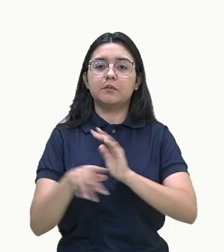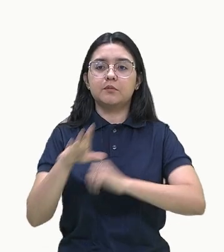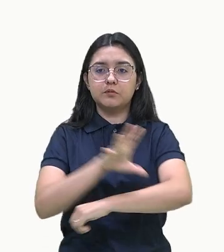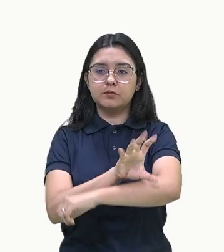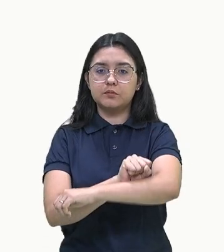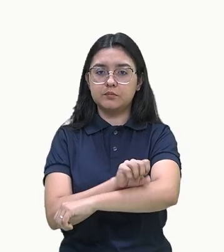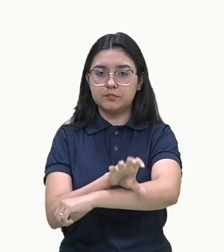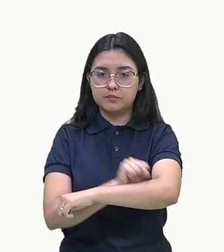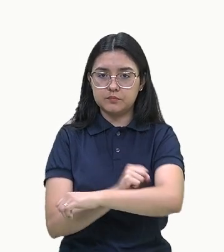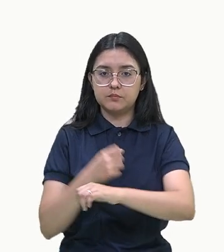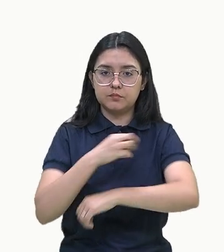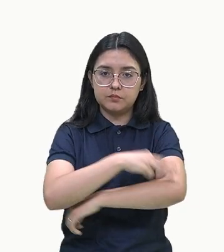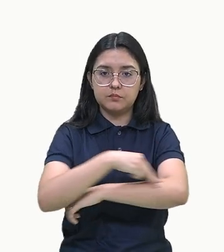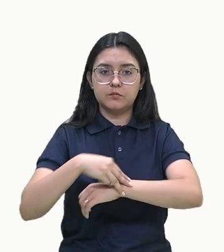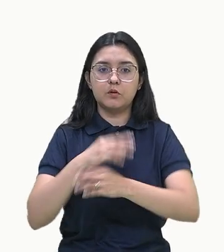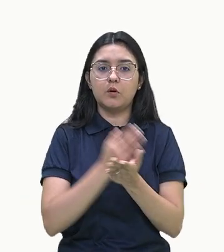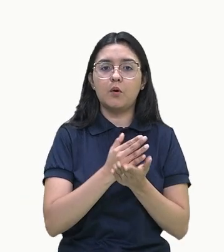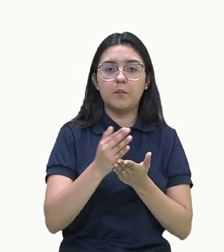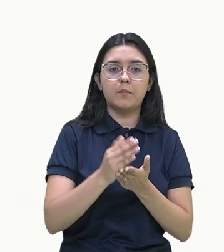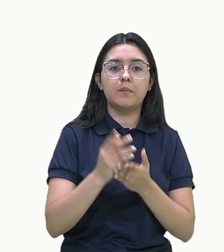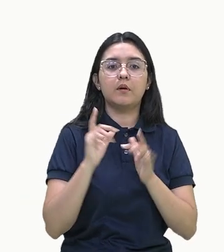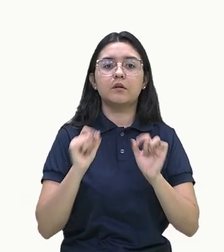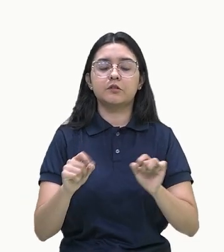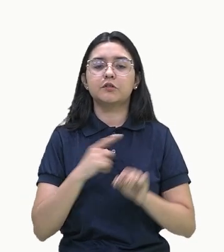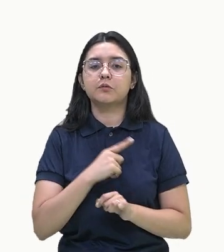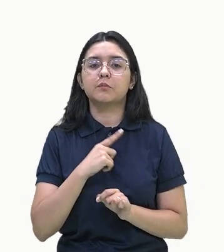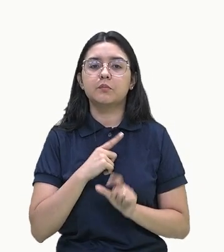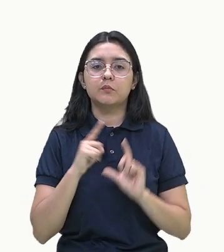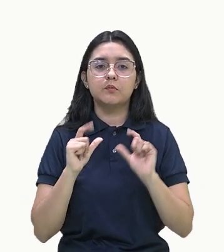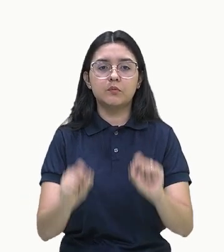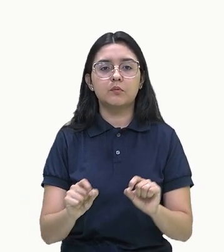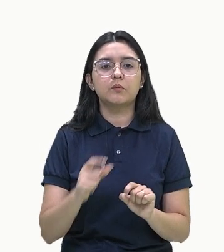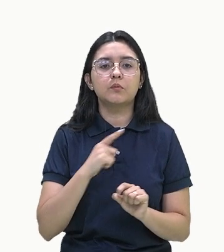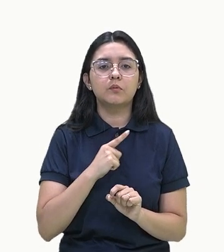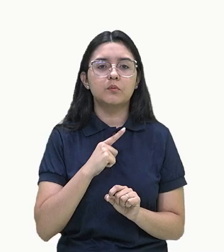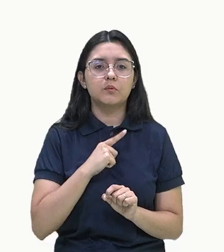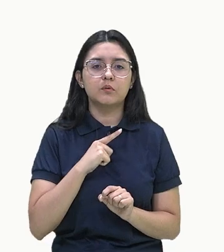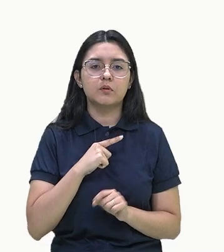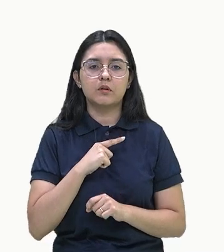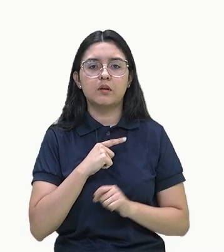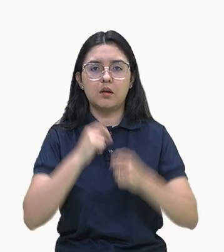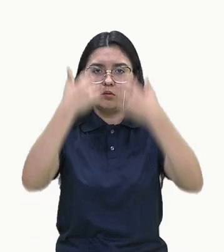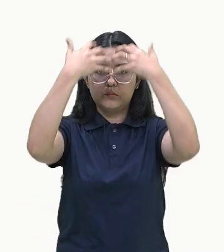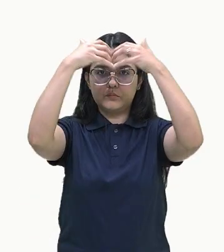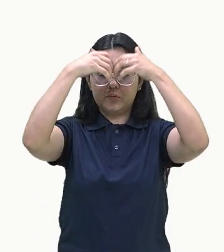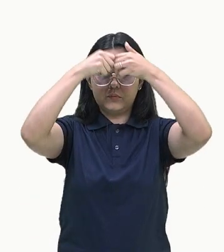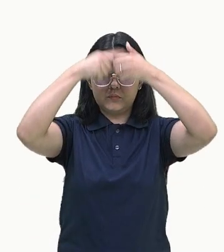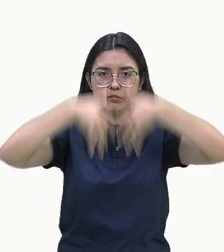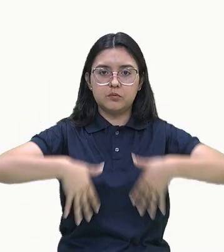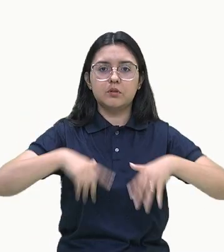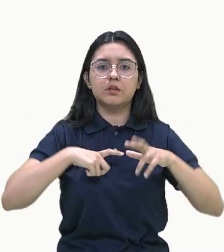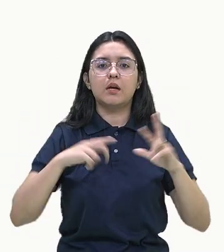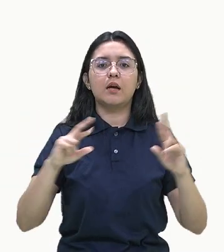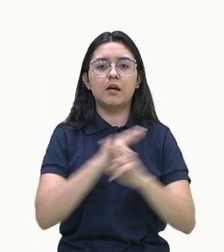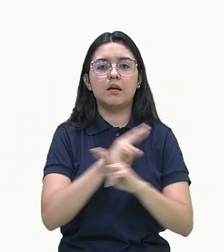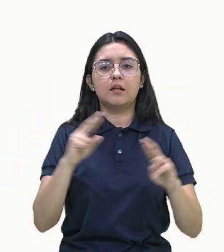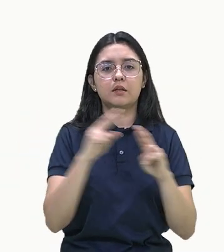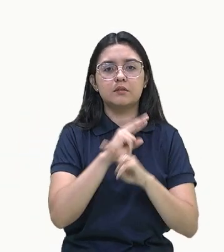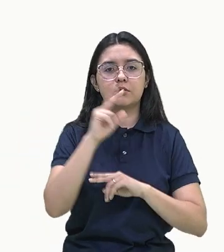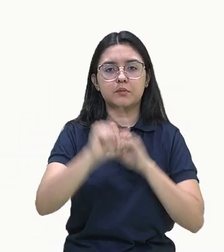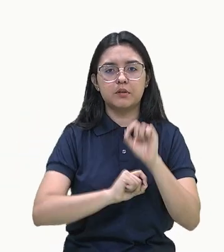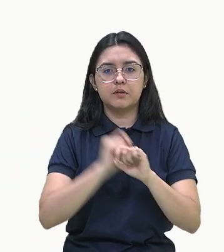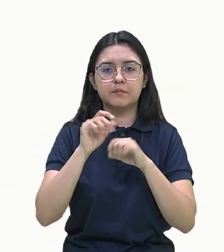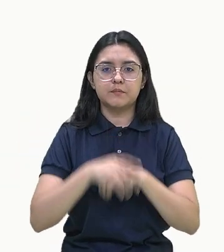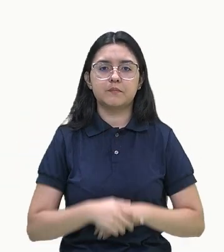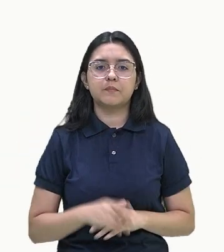contração muscular, ele começa com um estímulo nervoso. E aí nós já temos a relação aí com